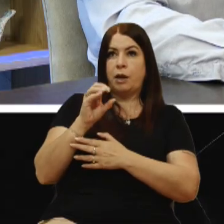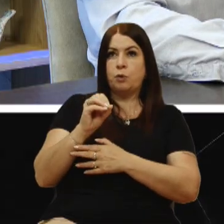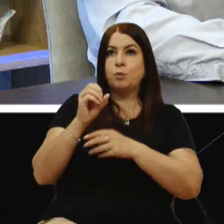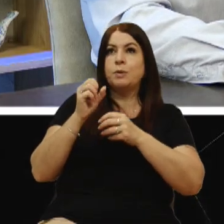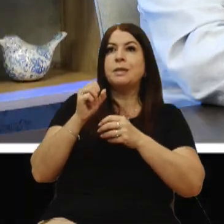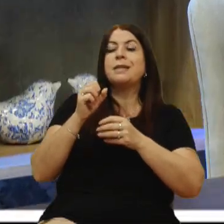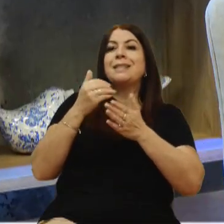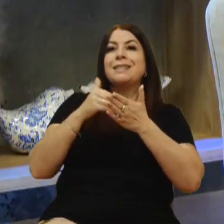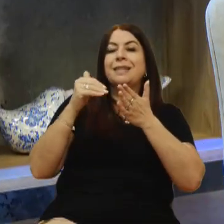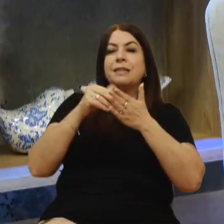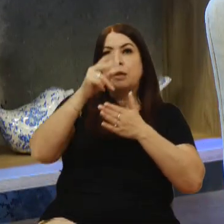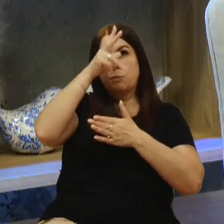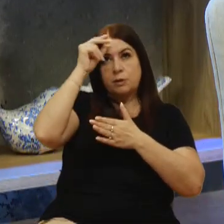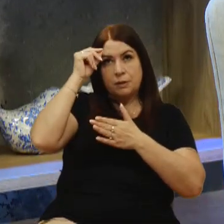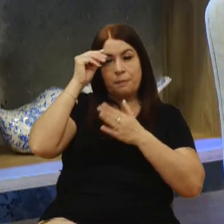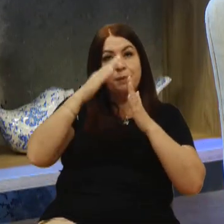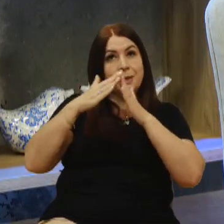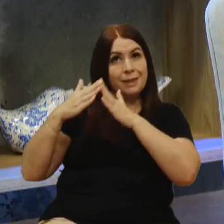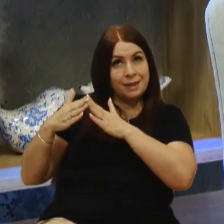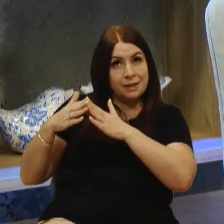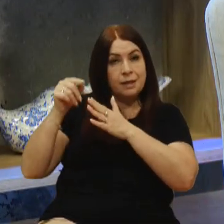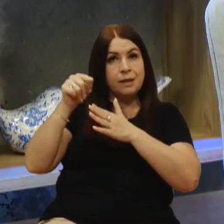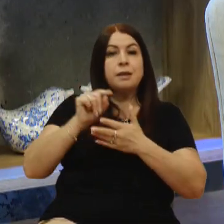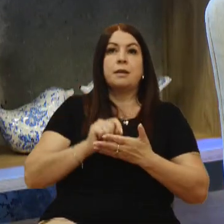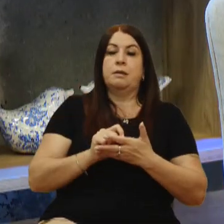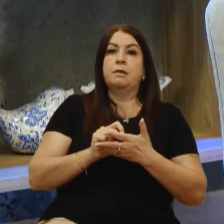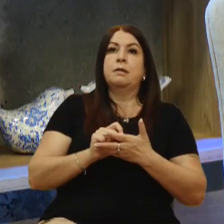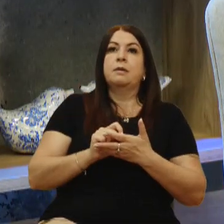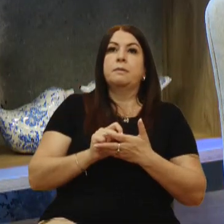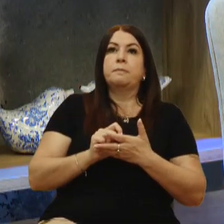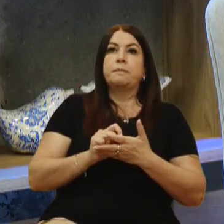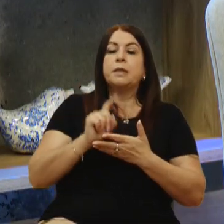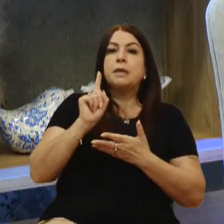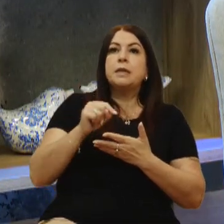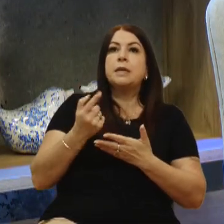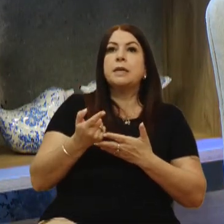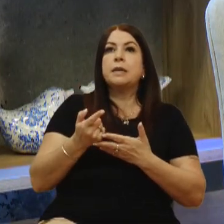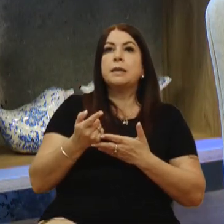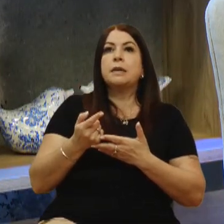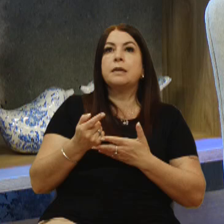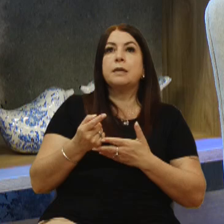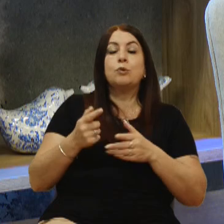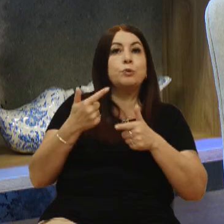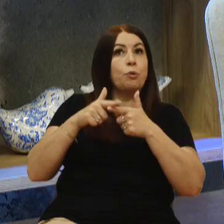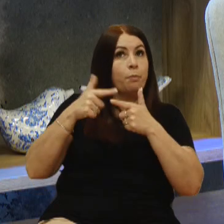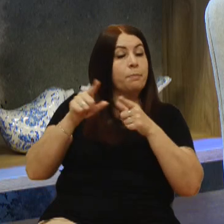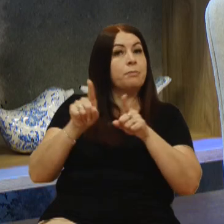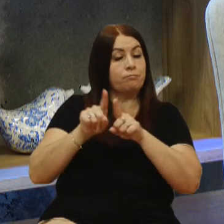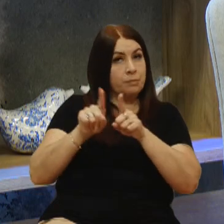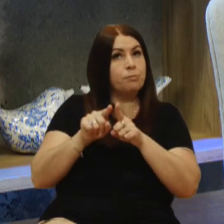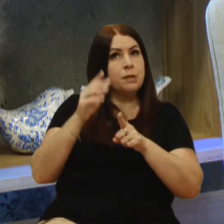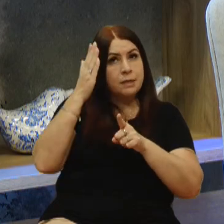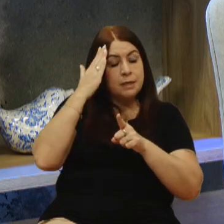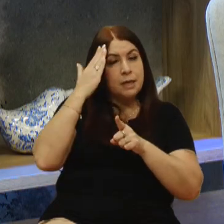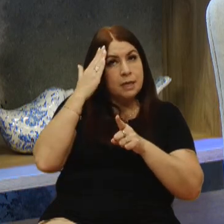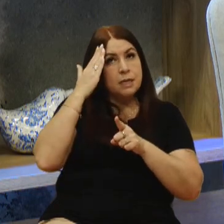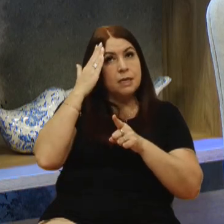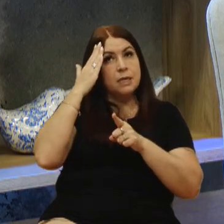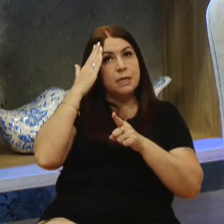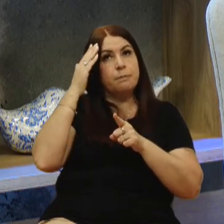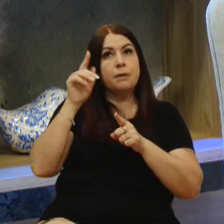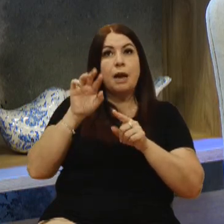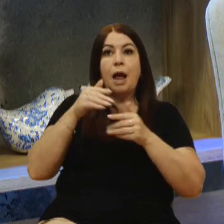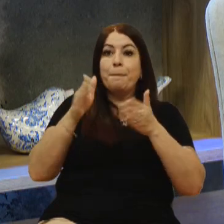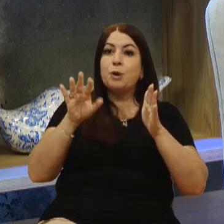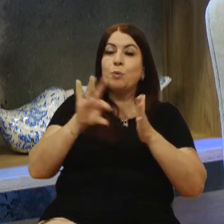secretário municipal de habitação, que é um dos gargalos, né, que a gente sabe que abriu